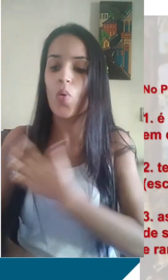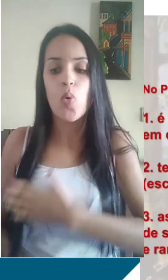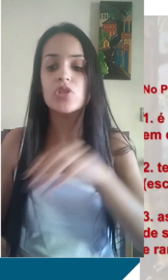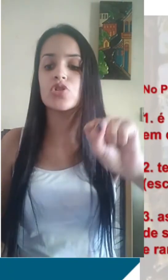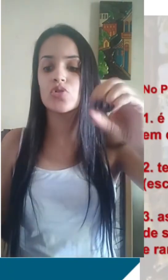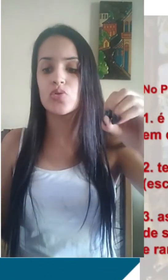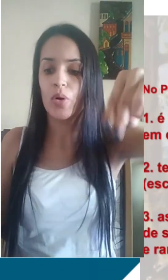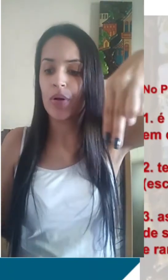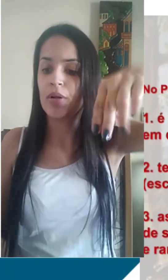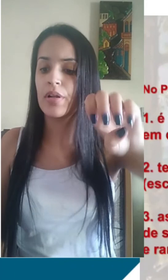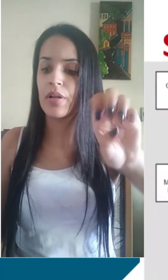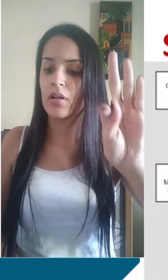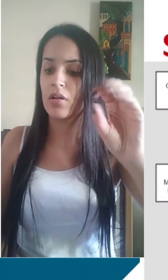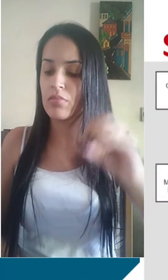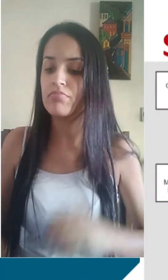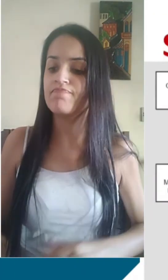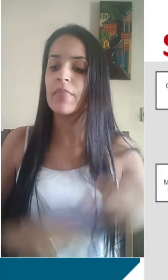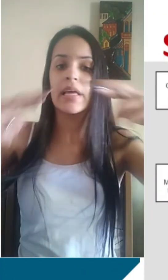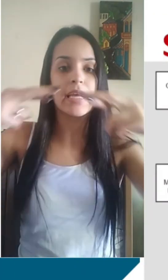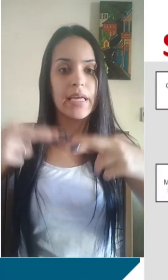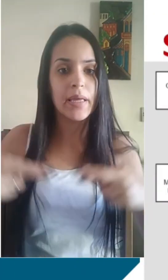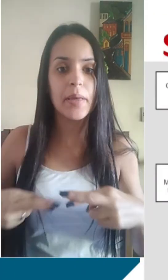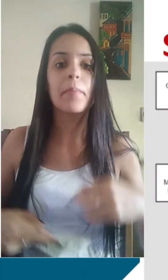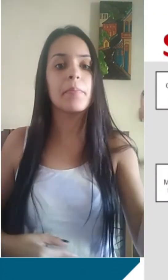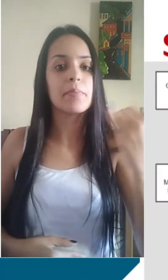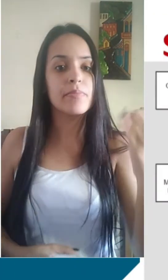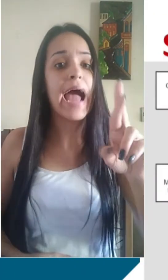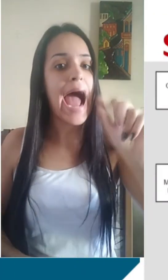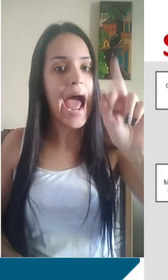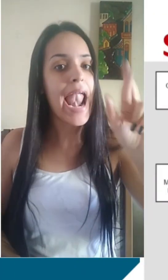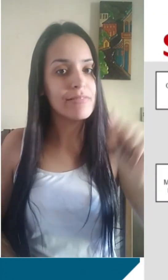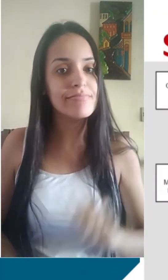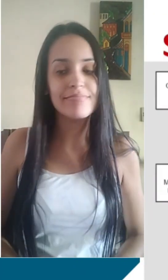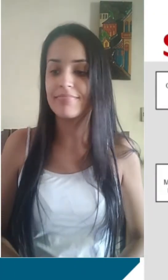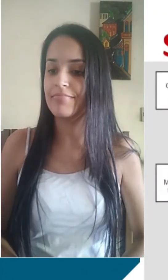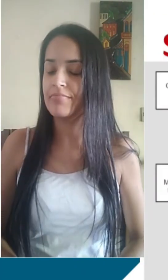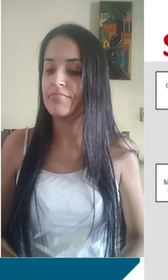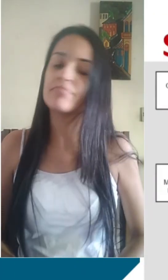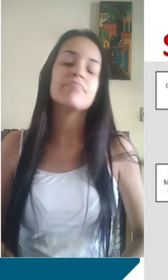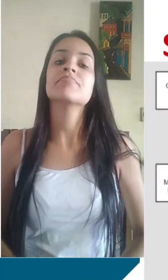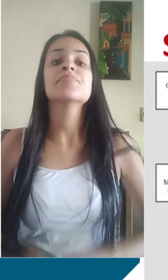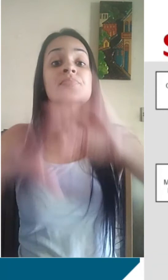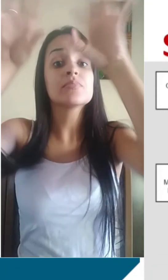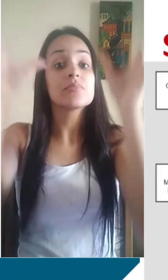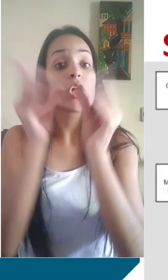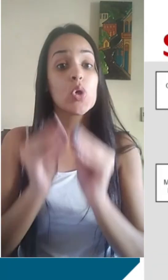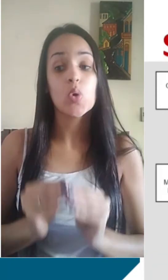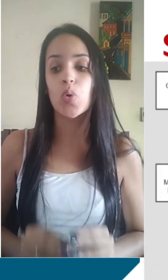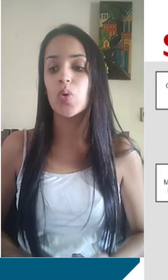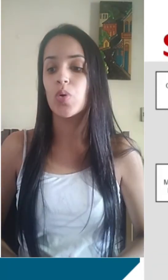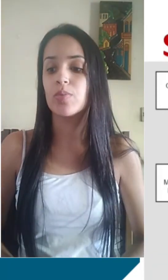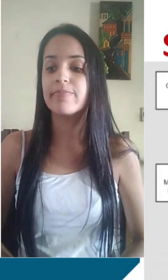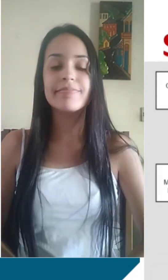raras, etc. Síntese da aula de hoje. Ligado ao ideal de arte pela arte, teremos